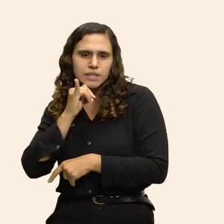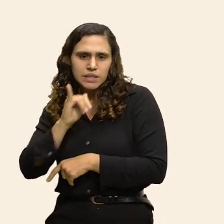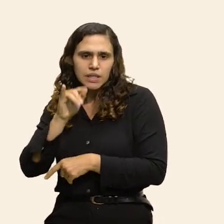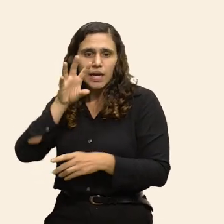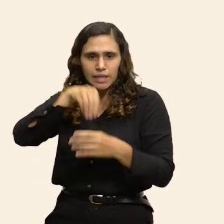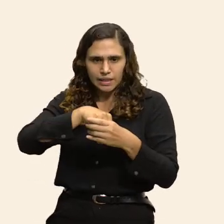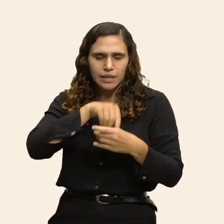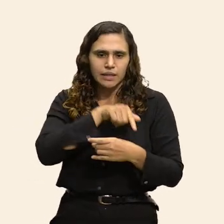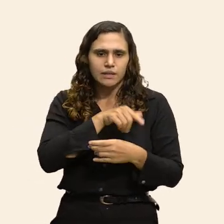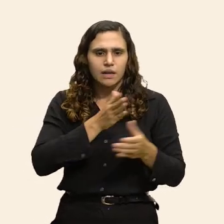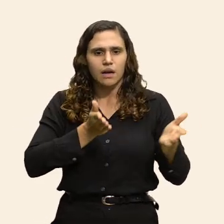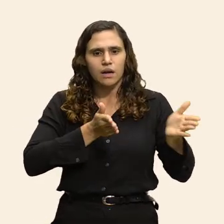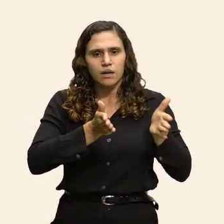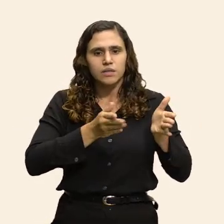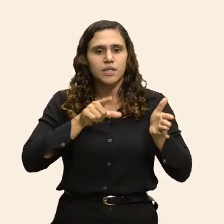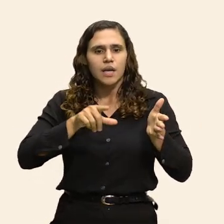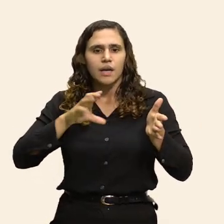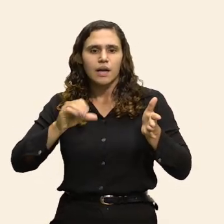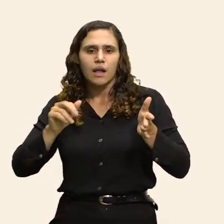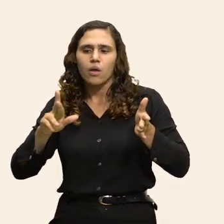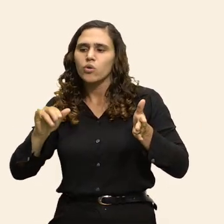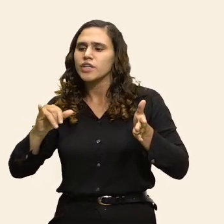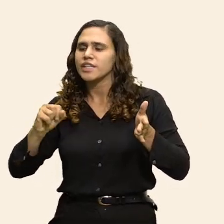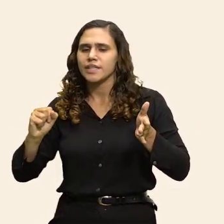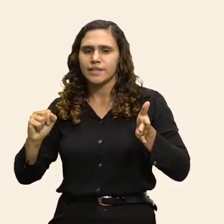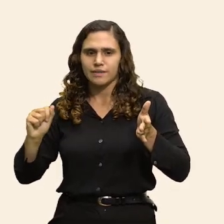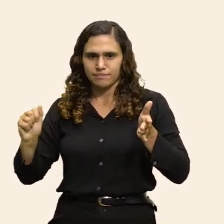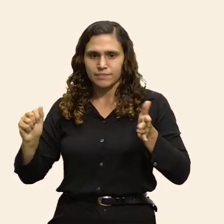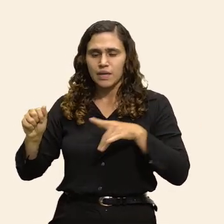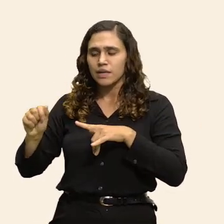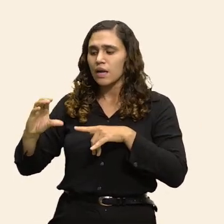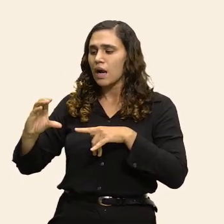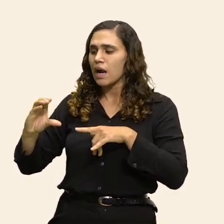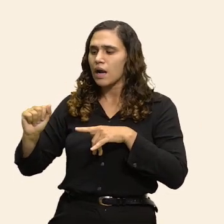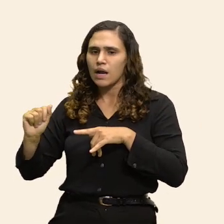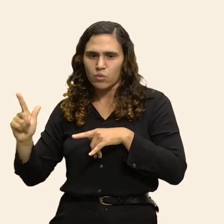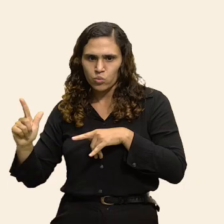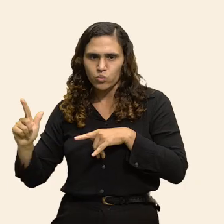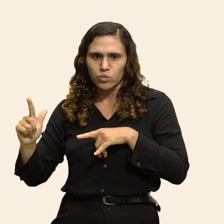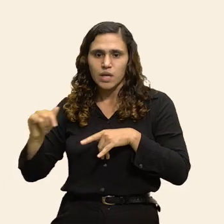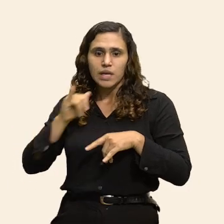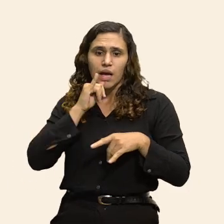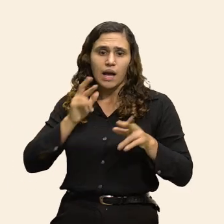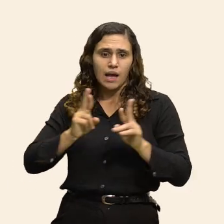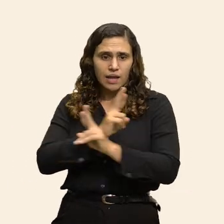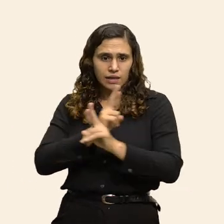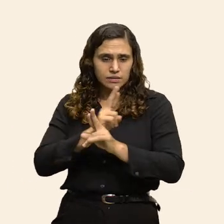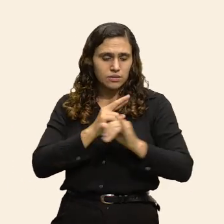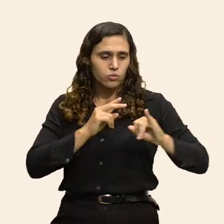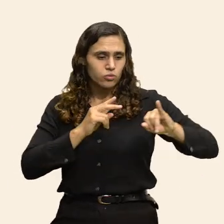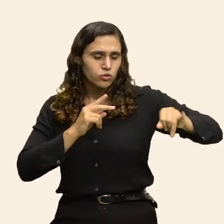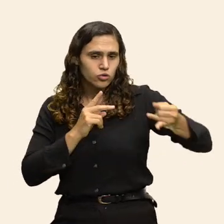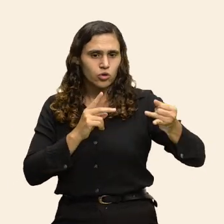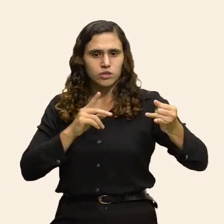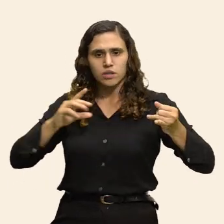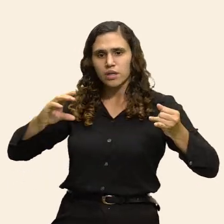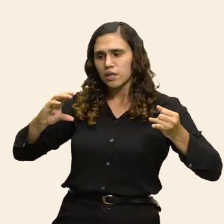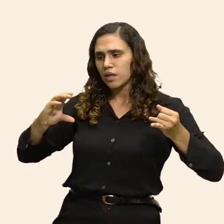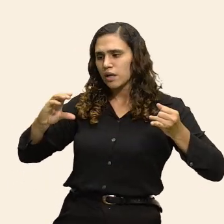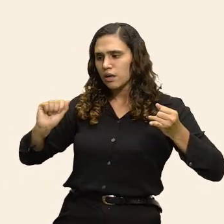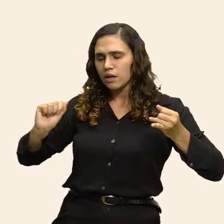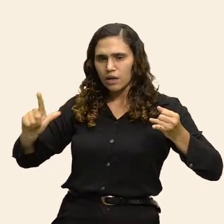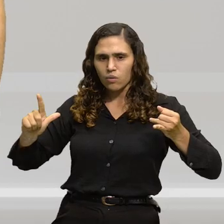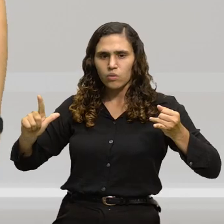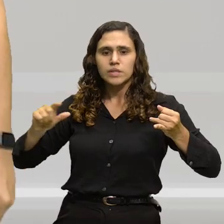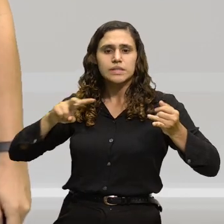aqui, que se chama caloria, que é o cal. A relação entre joule e caloria é que uma caloria é